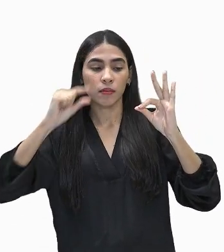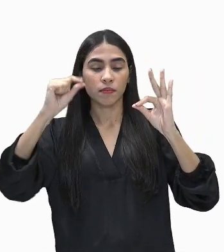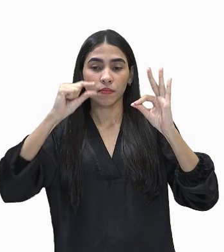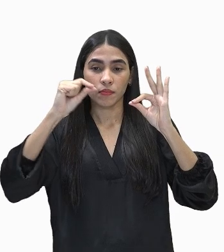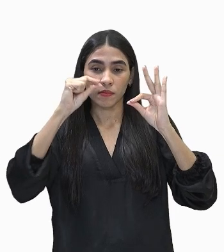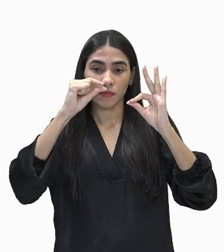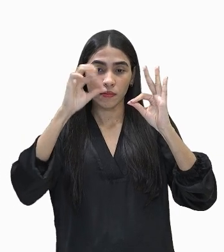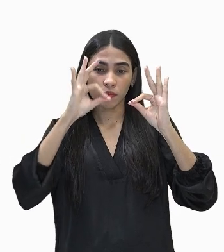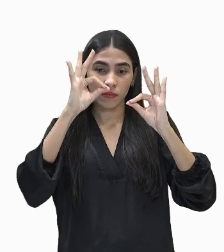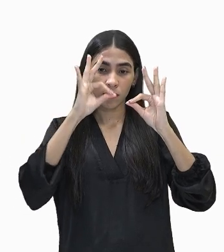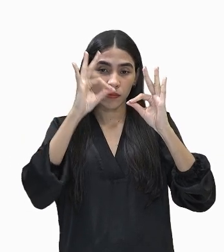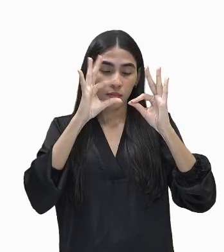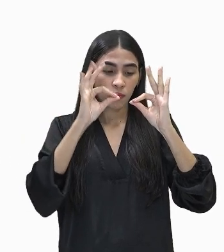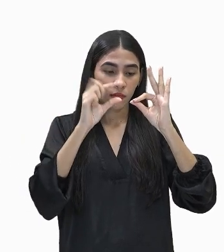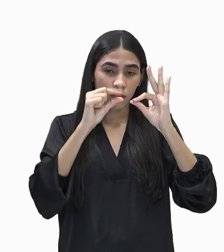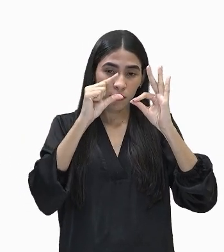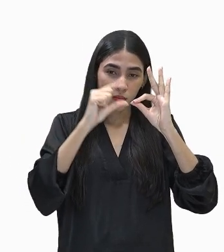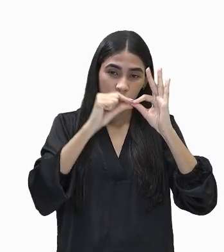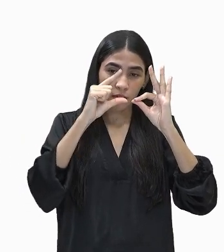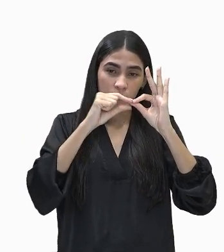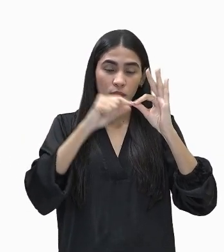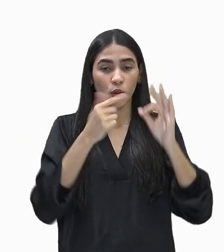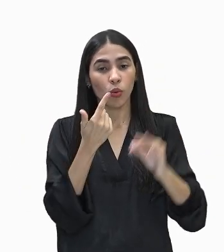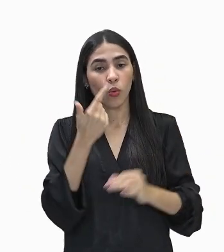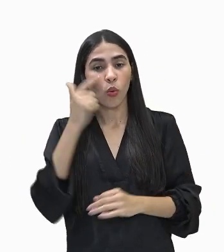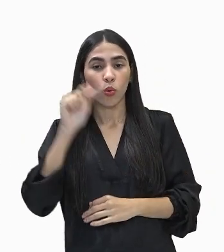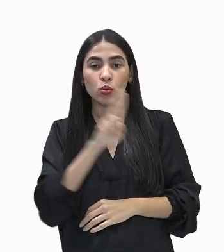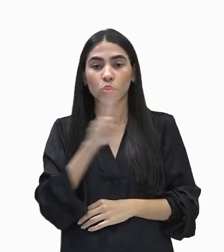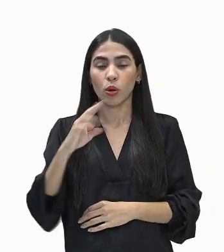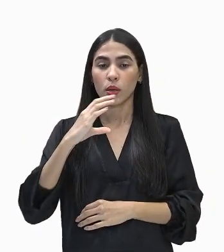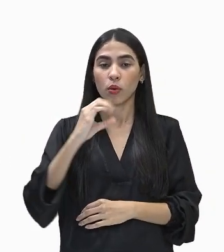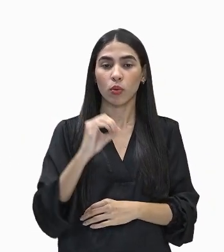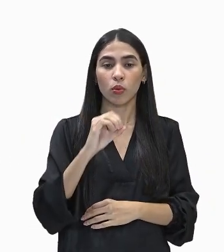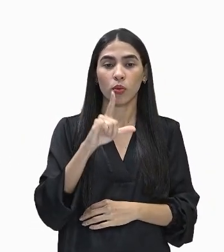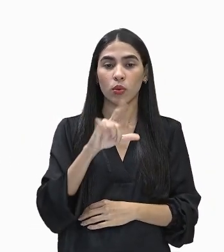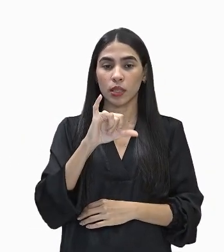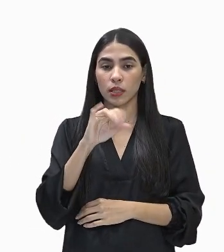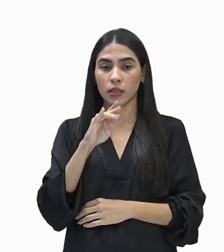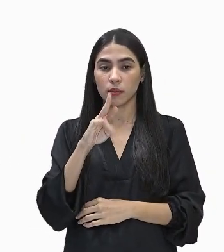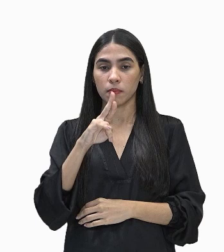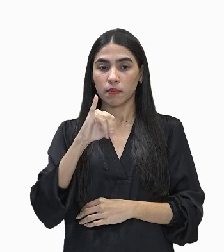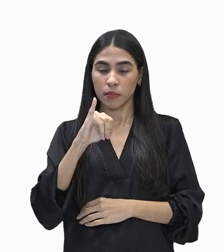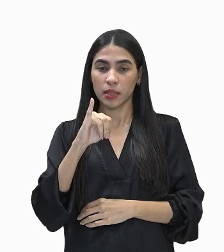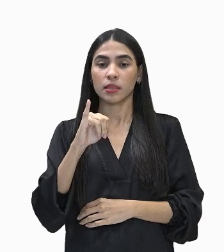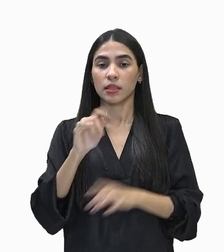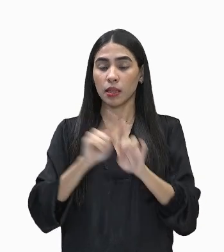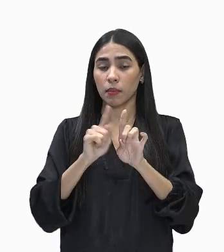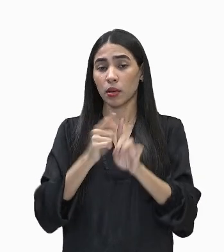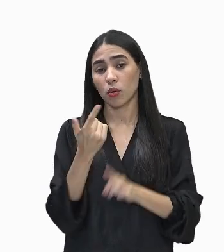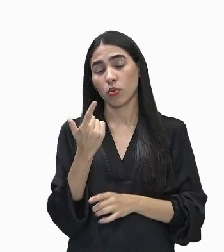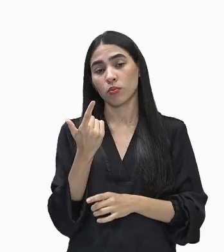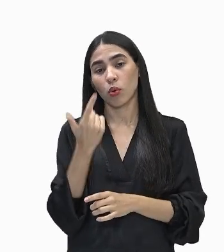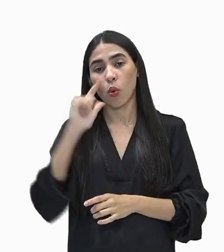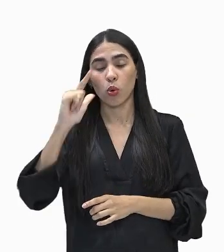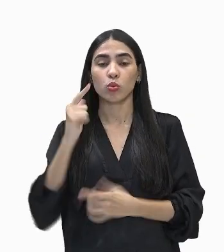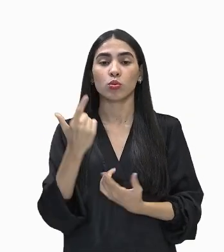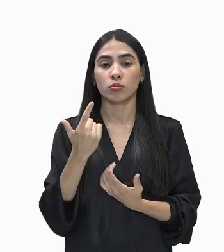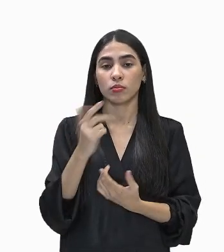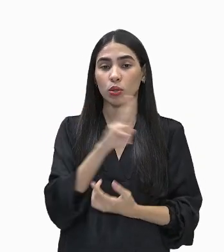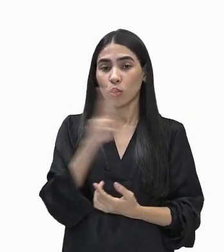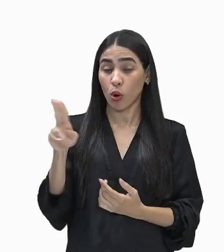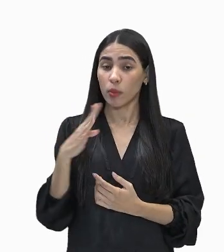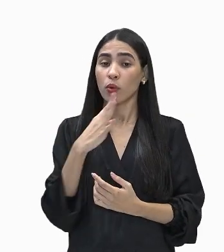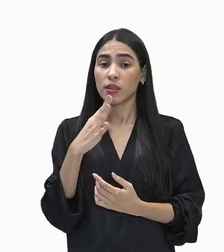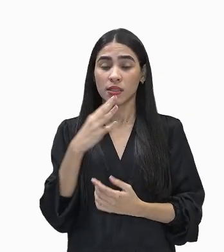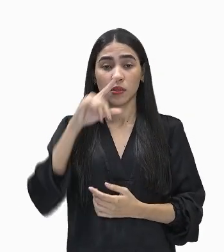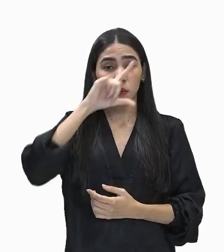ele tem um outro nome popular que é chamado colibri, é a mesma coisa, viu? Beija-flor e colibri. E